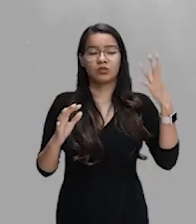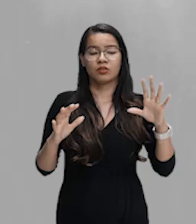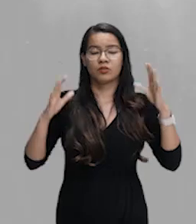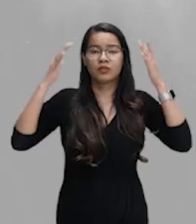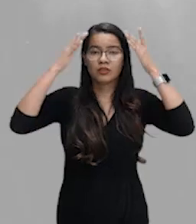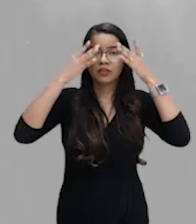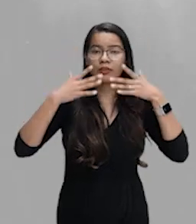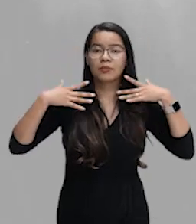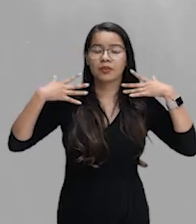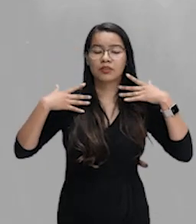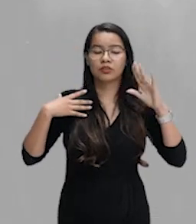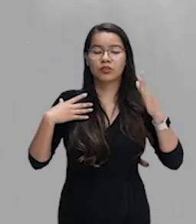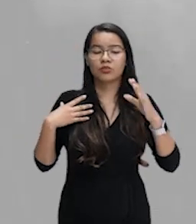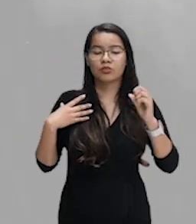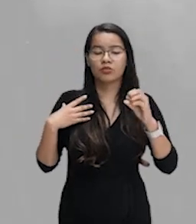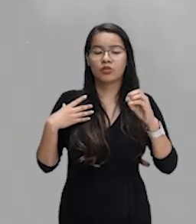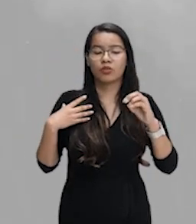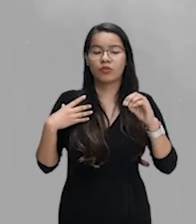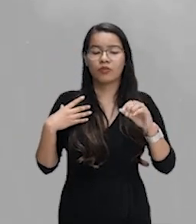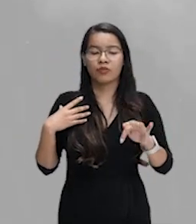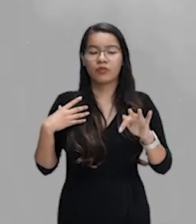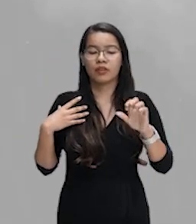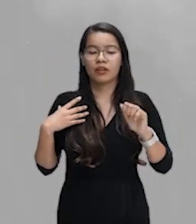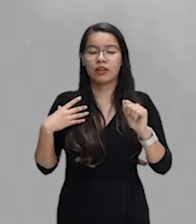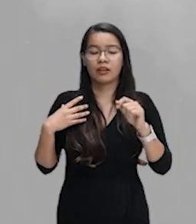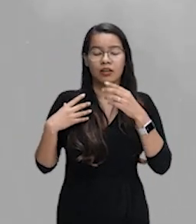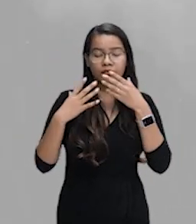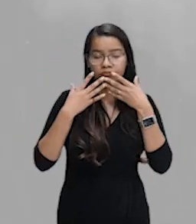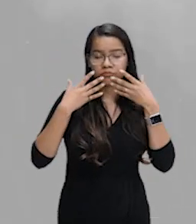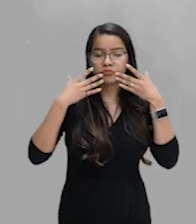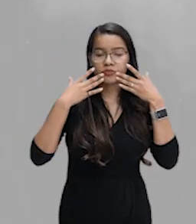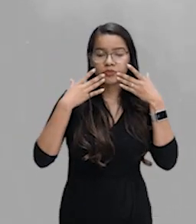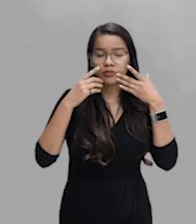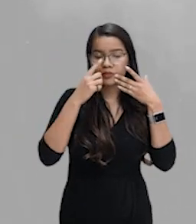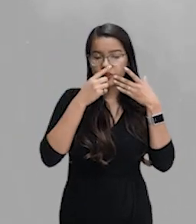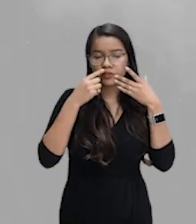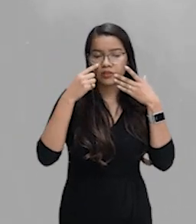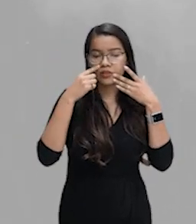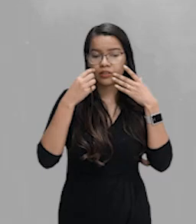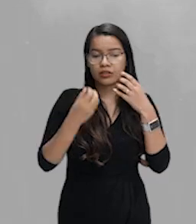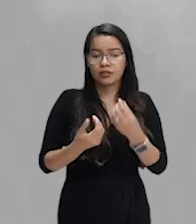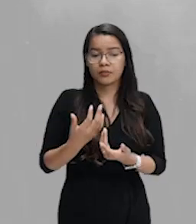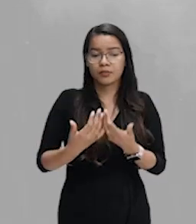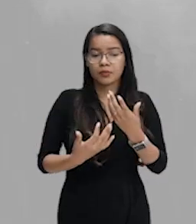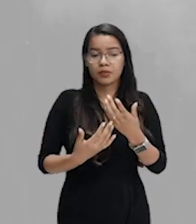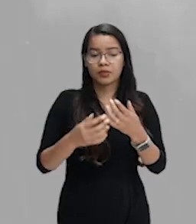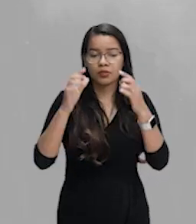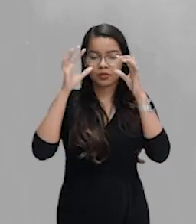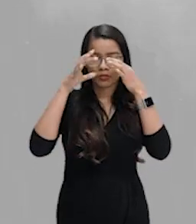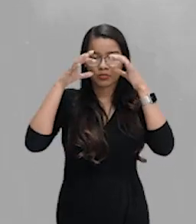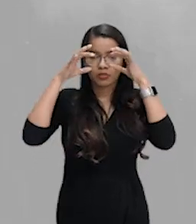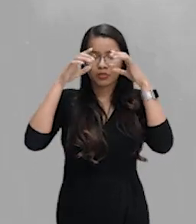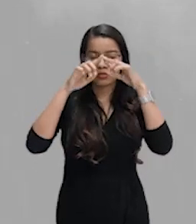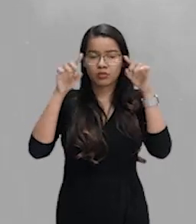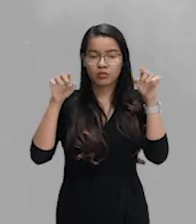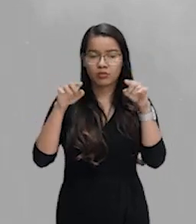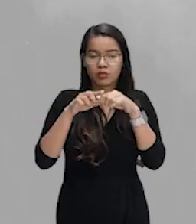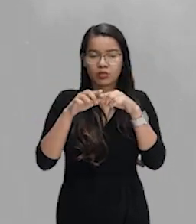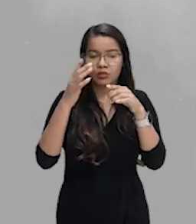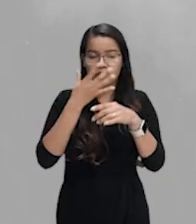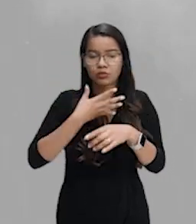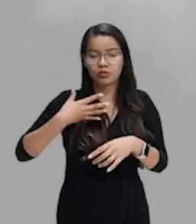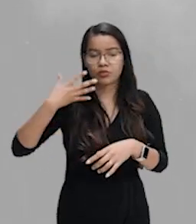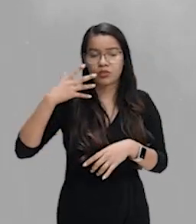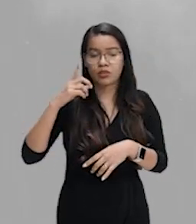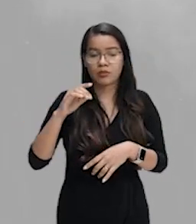dela, o sofá é a boca, o nariz é a lareira, os olhos são quadros e o rosto é